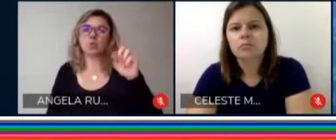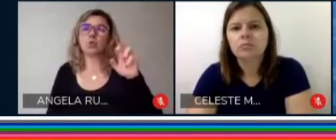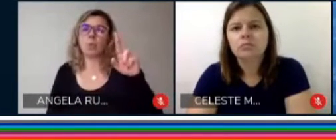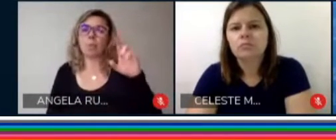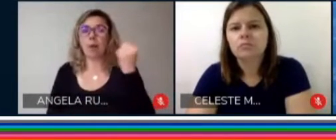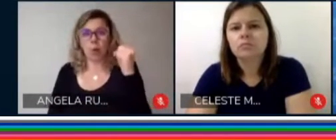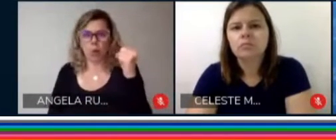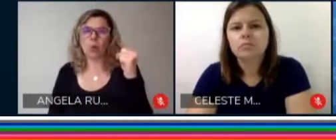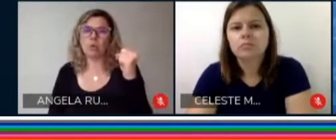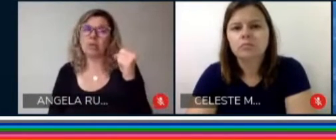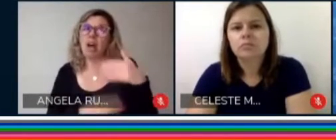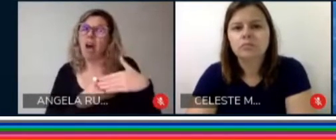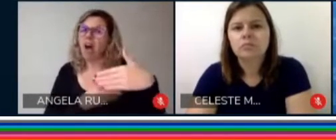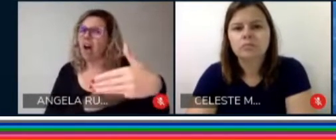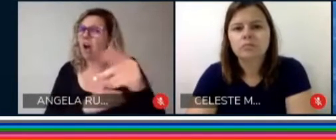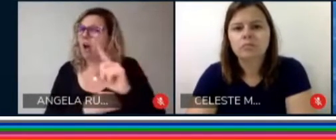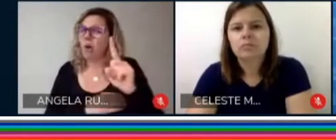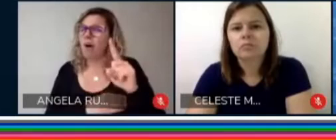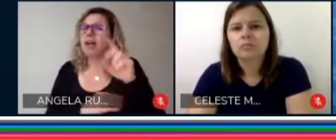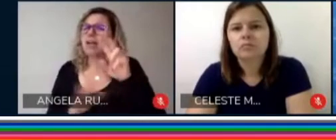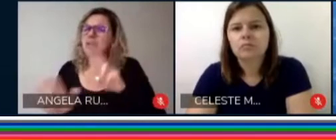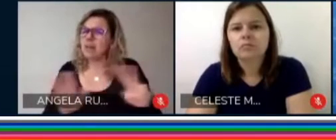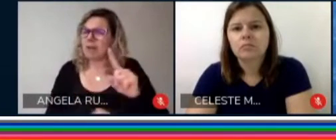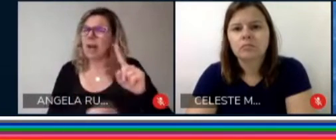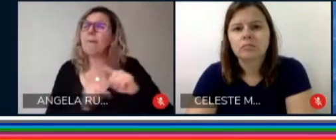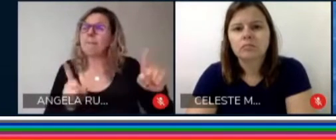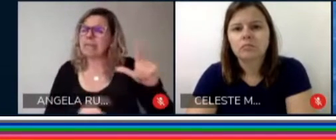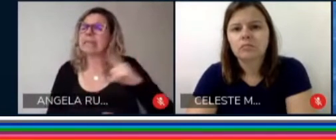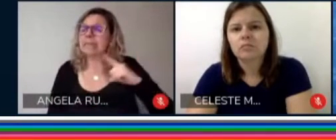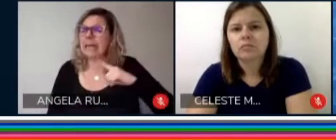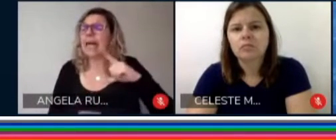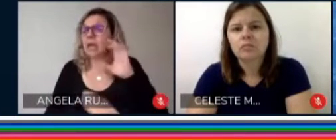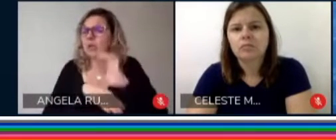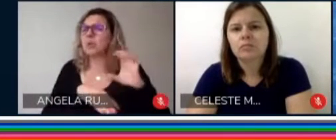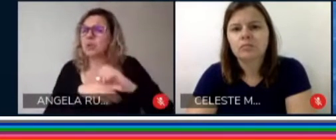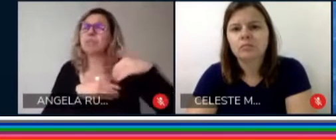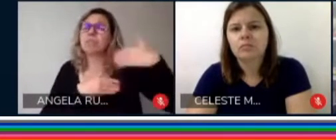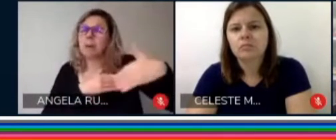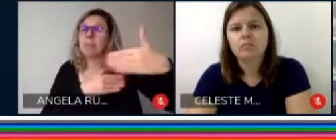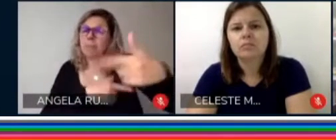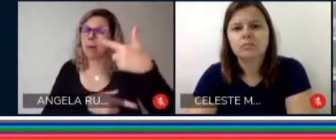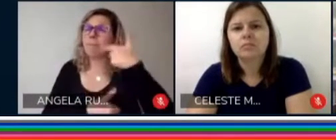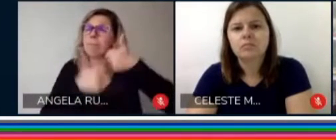Não está prevista agora para essa semana, mas temos constantemente.